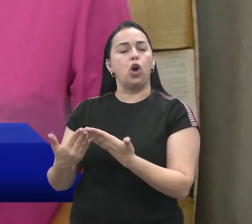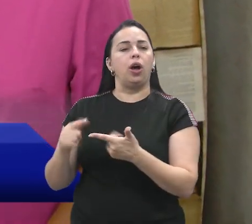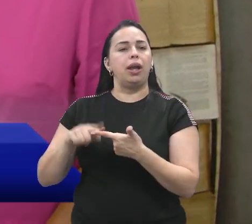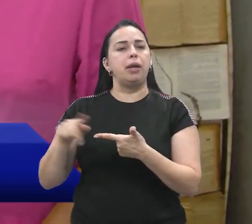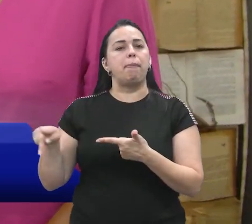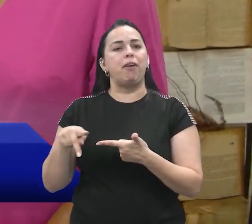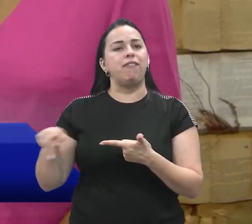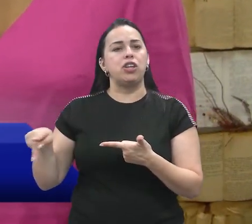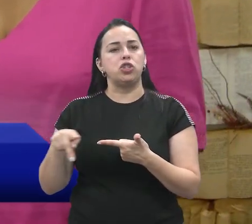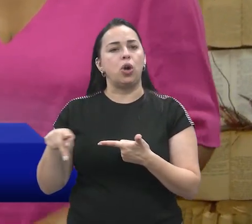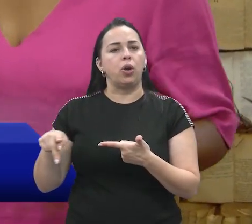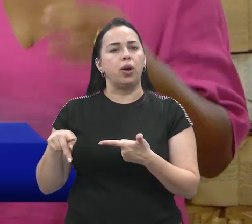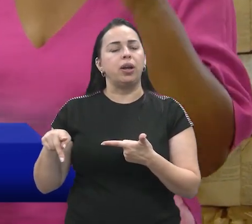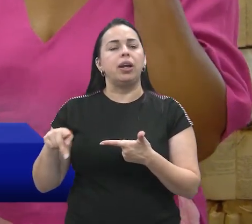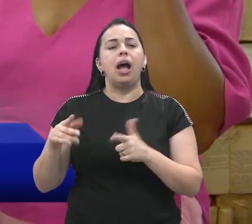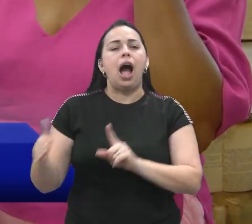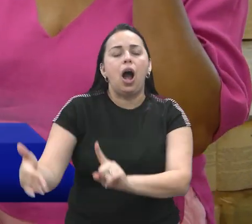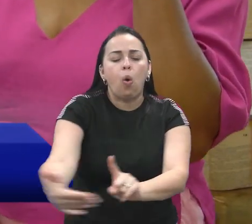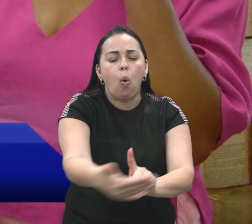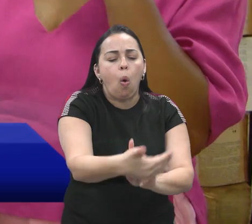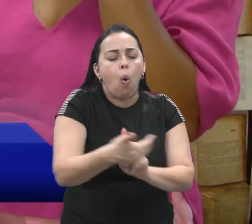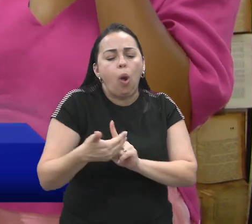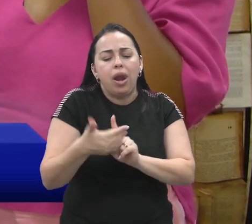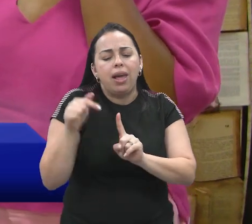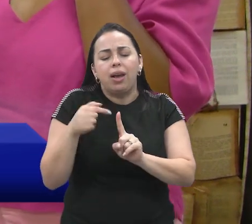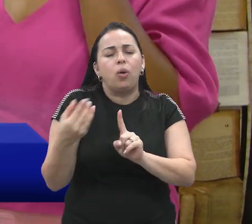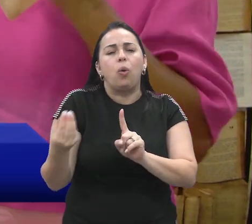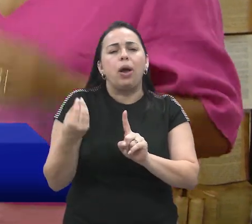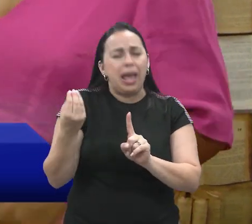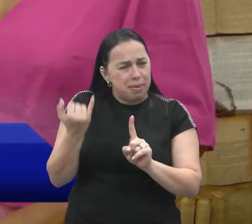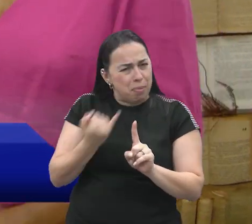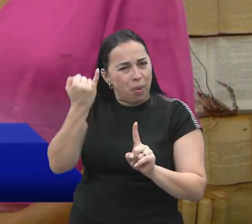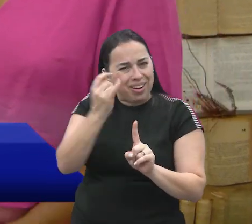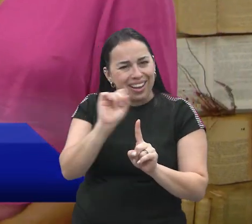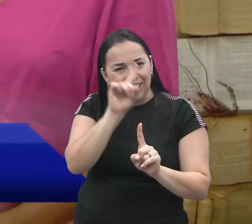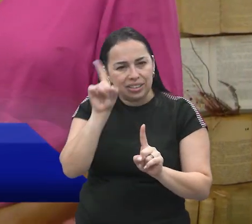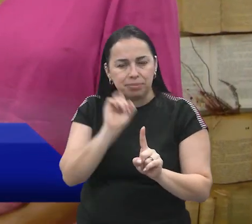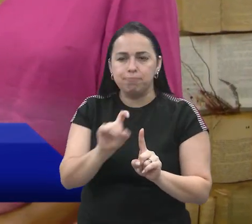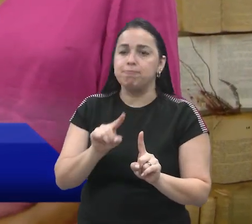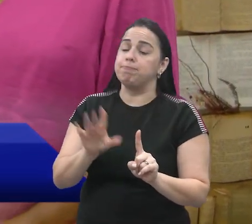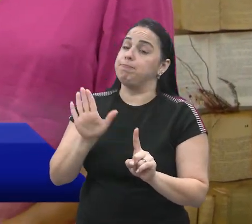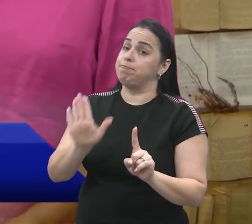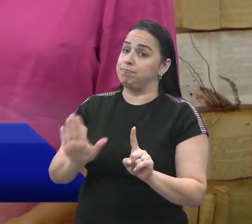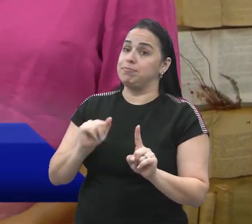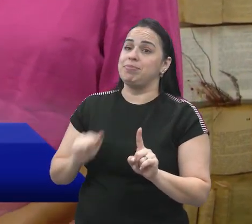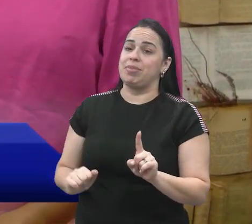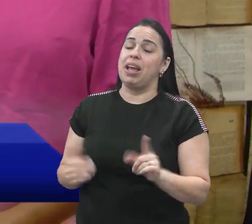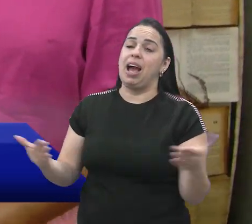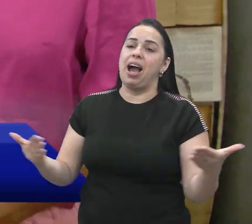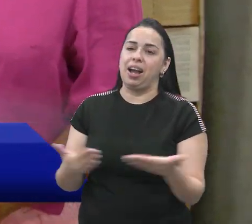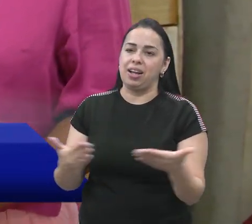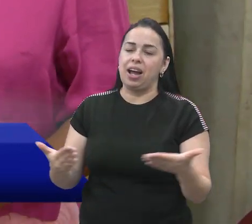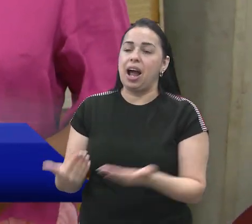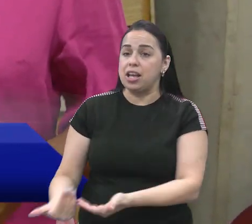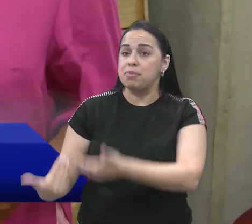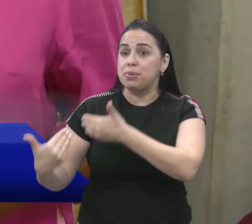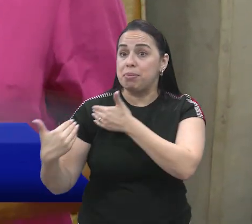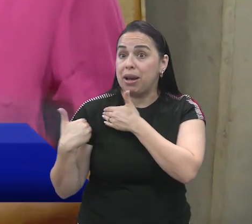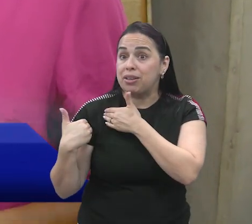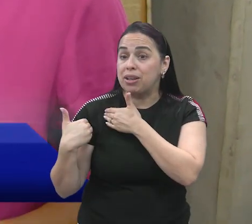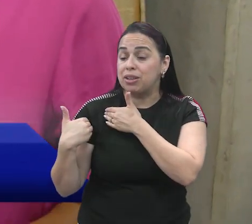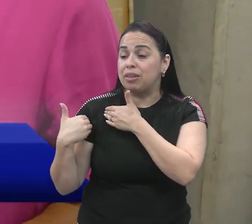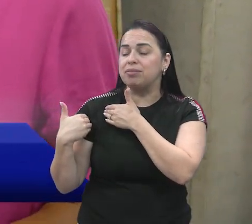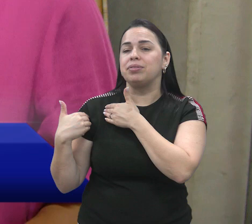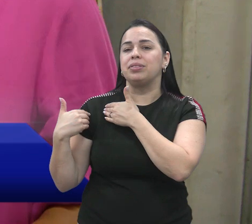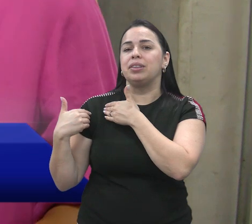que é o papel da escola, né, dos professores em fornecer esse ambiente confortável para as crianças na volta às aulas? Eu acho que o papel da